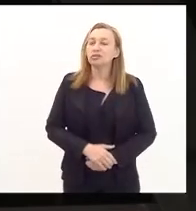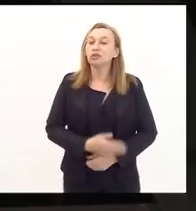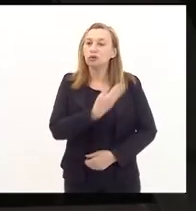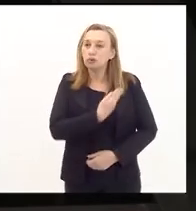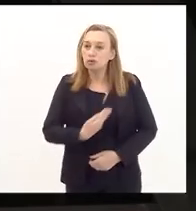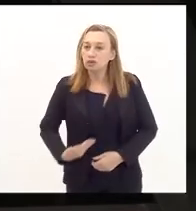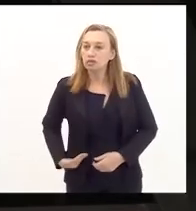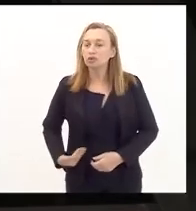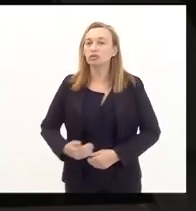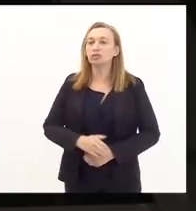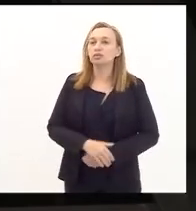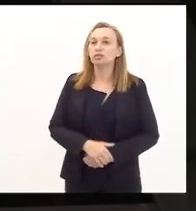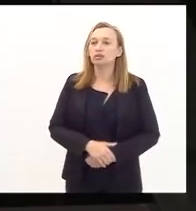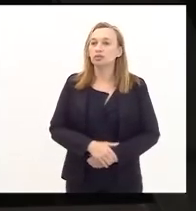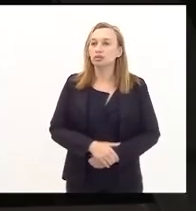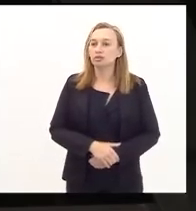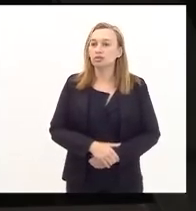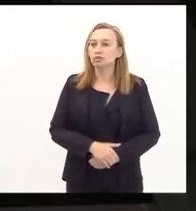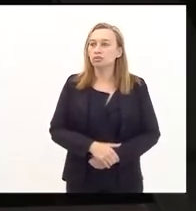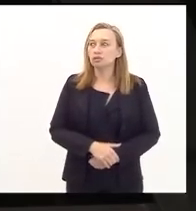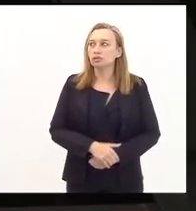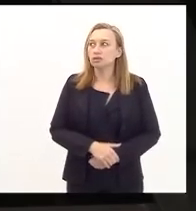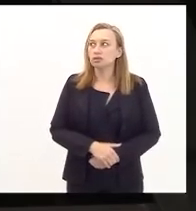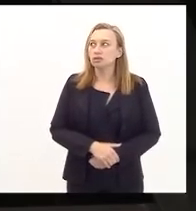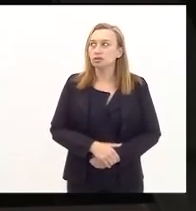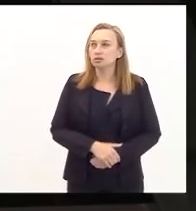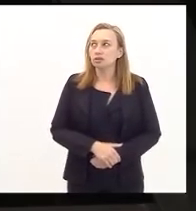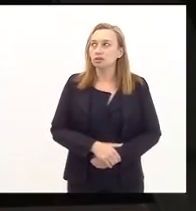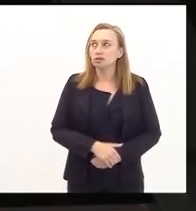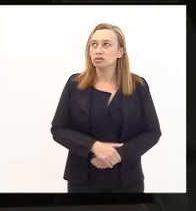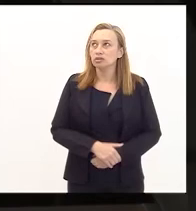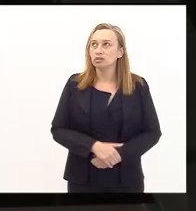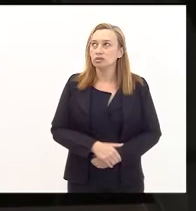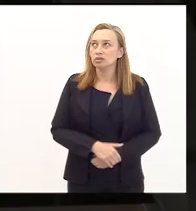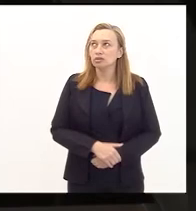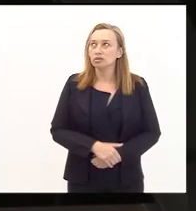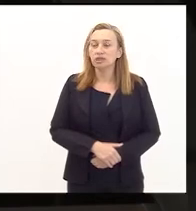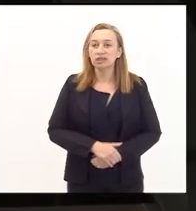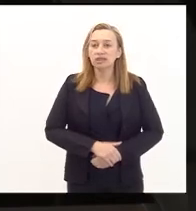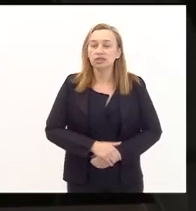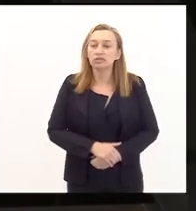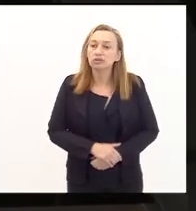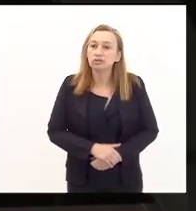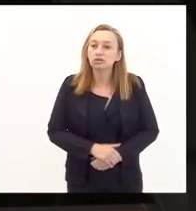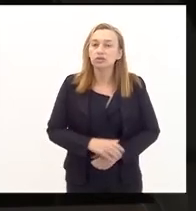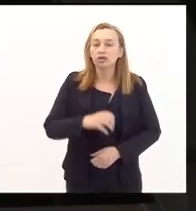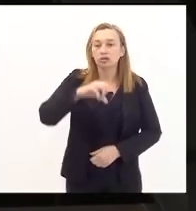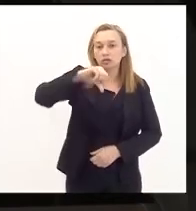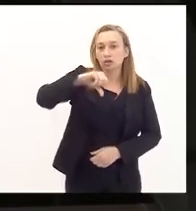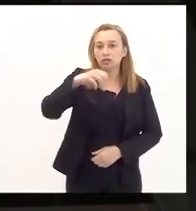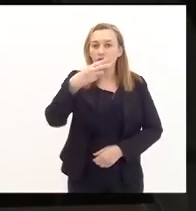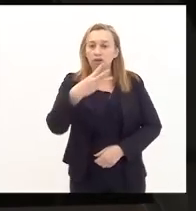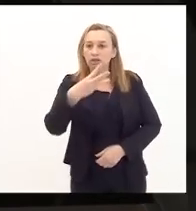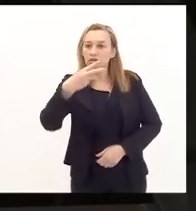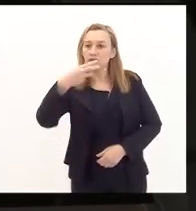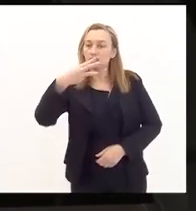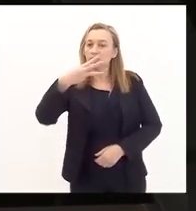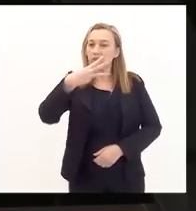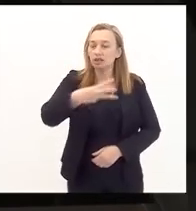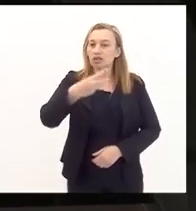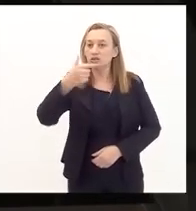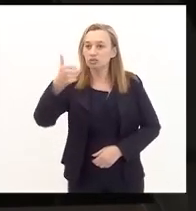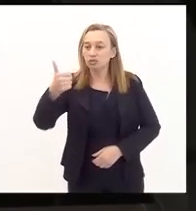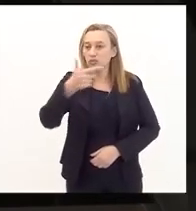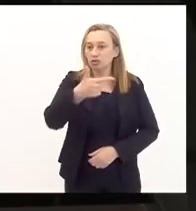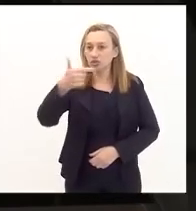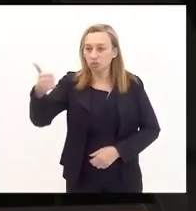governador por ter sancionado uma lei da minha autoria, a Lei 9431 de 2021,